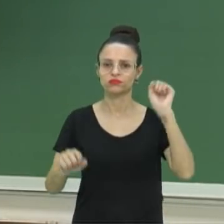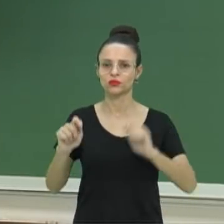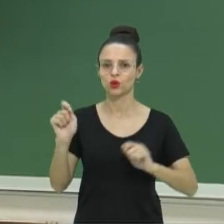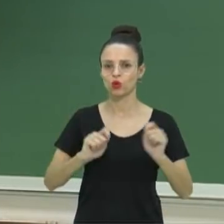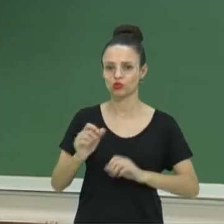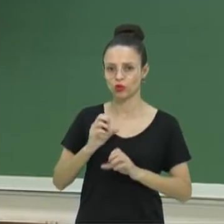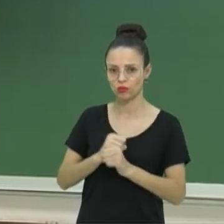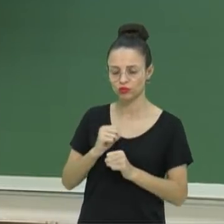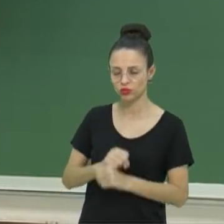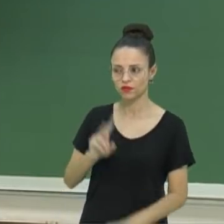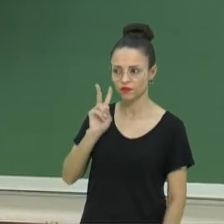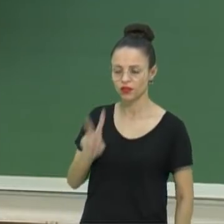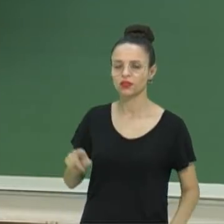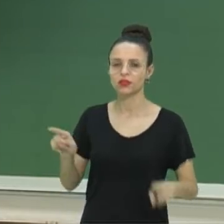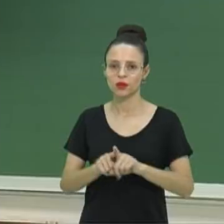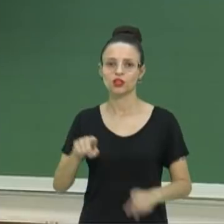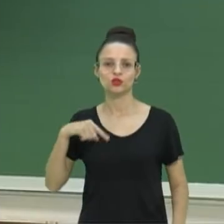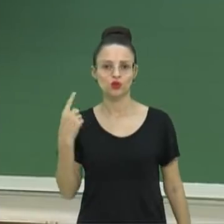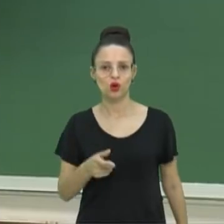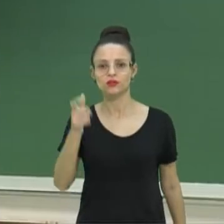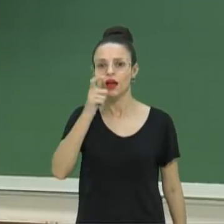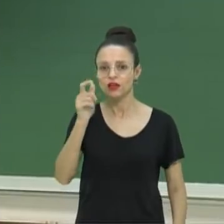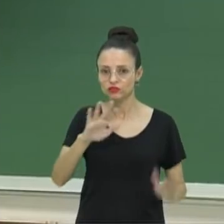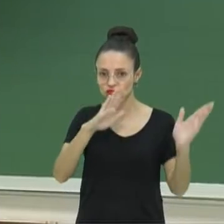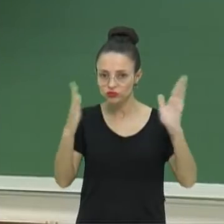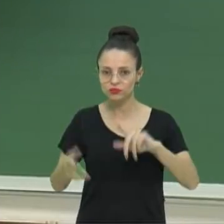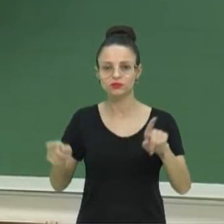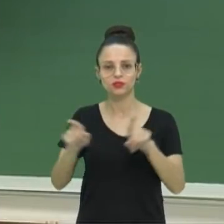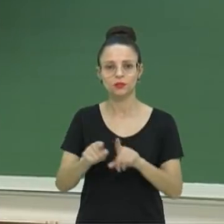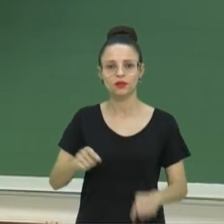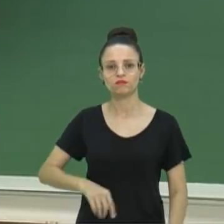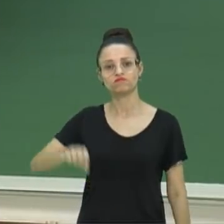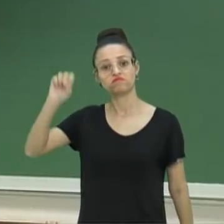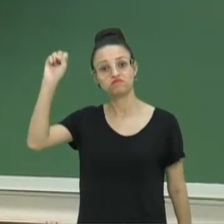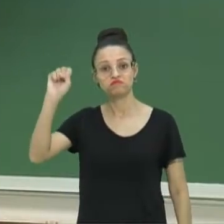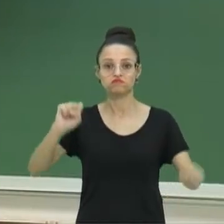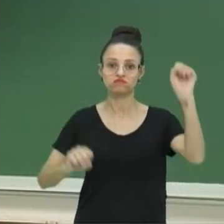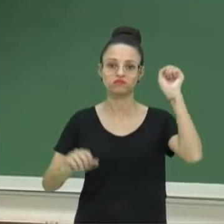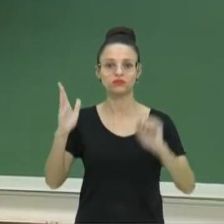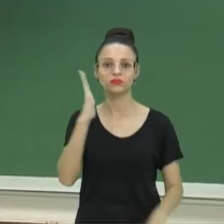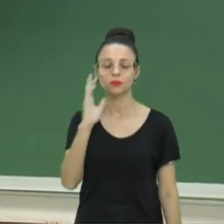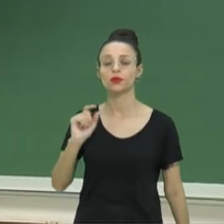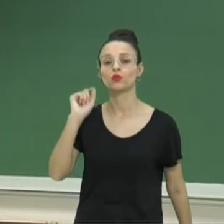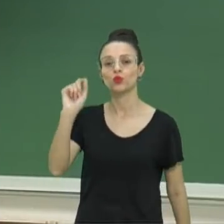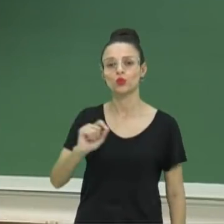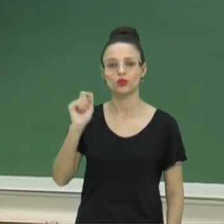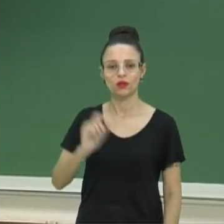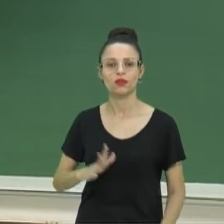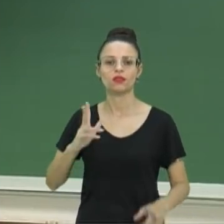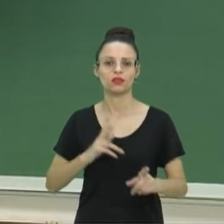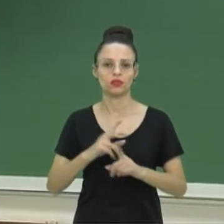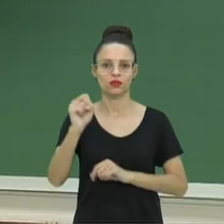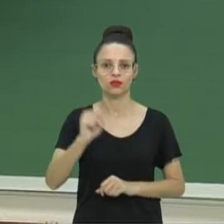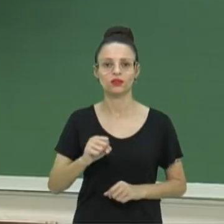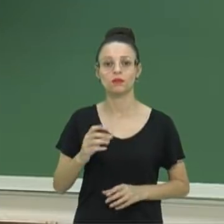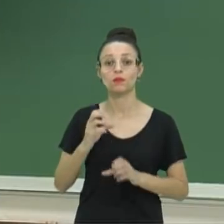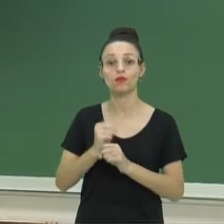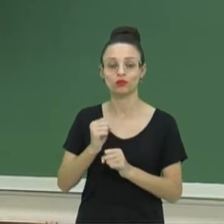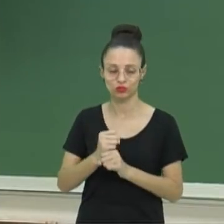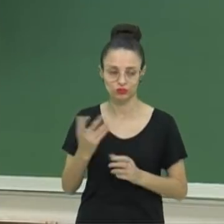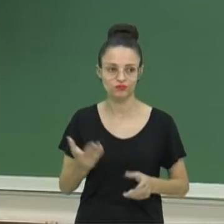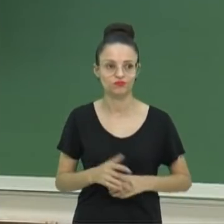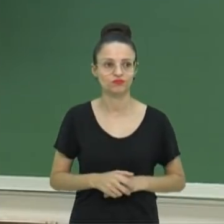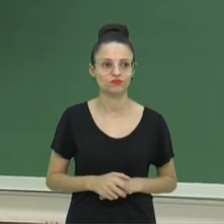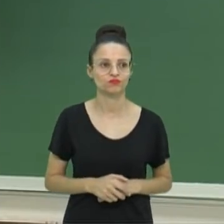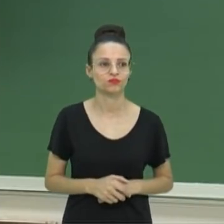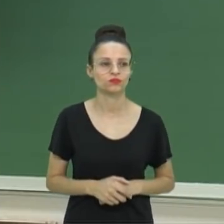de pontuação e também para nós que estivermos assistindo, né? Então, dependendo do braço que levantar, nós sabemos qual foi o atleta que pontuou. E